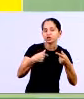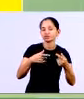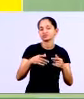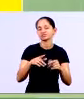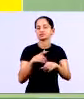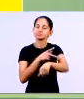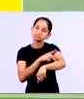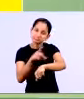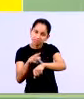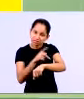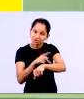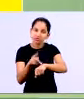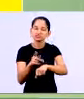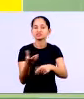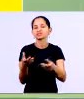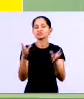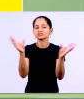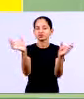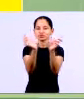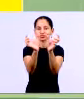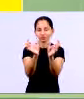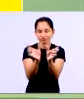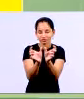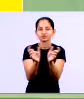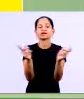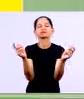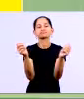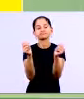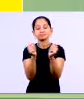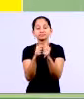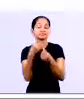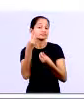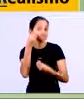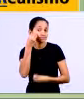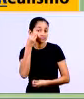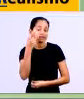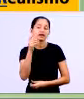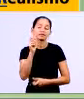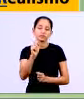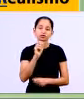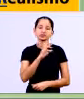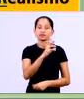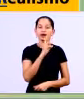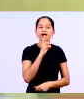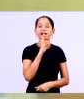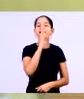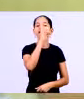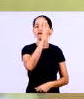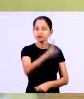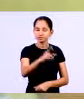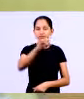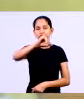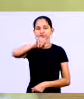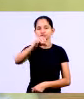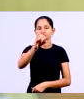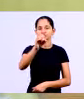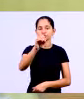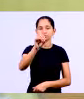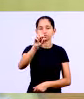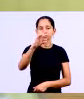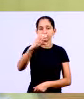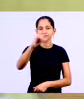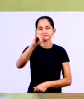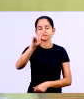antipedagógico, autopeça, microcomputador, semicírculo, semideus. Isso responde a pergunta da aluna Joicilane lá